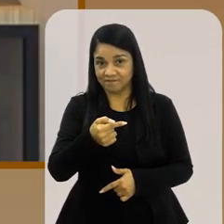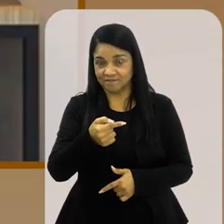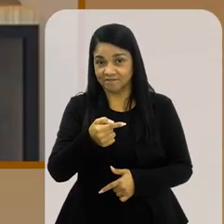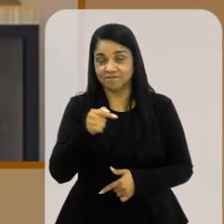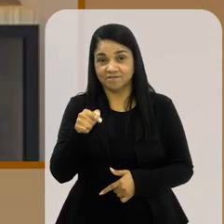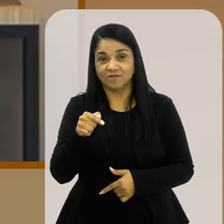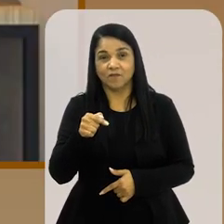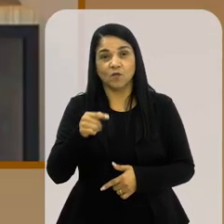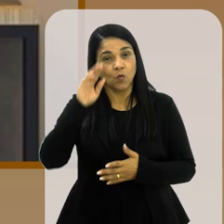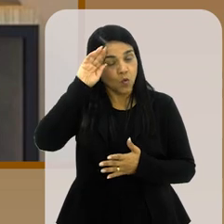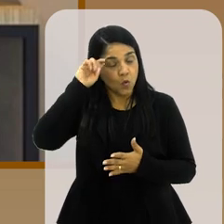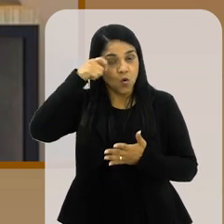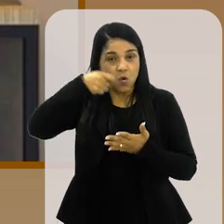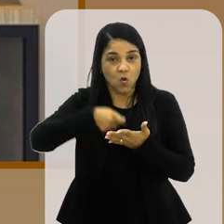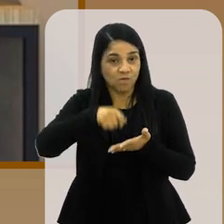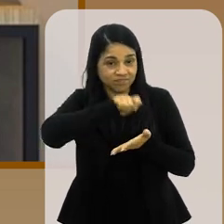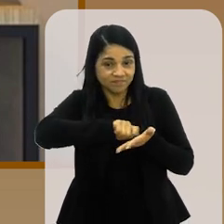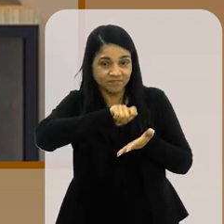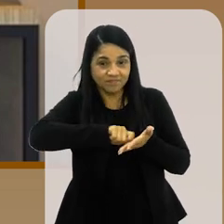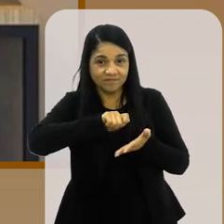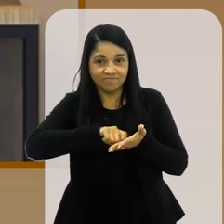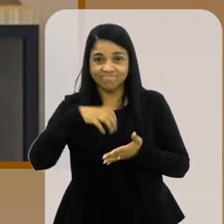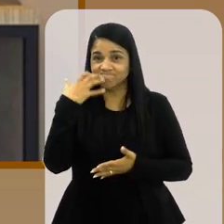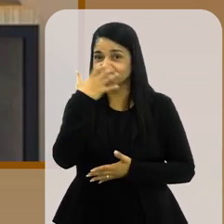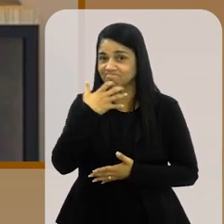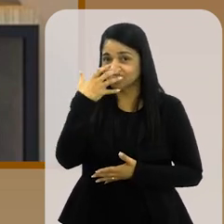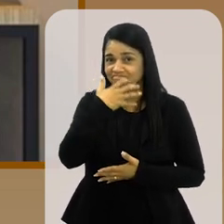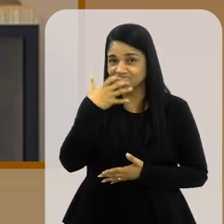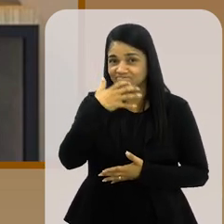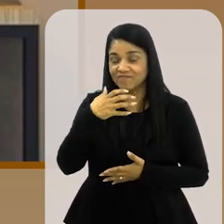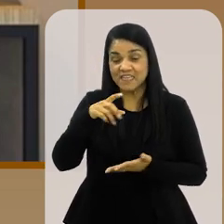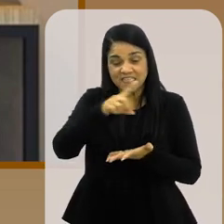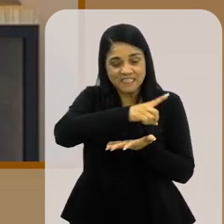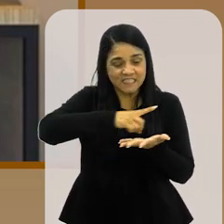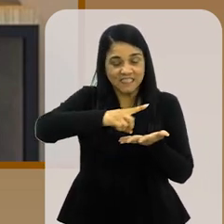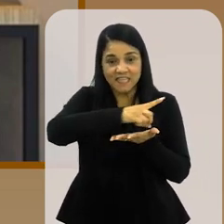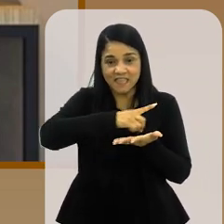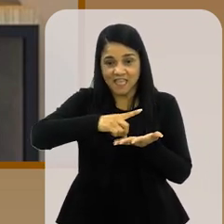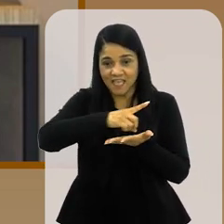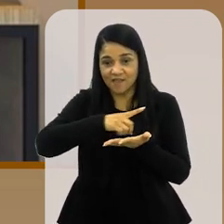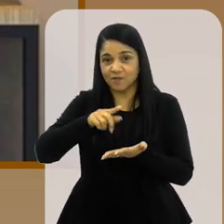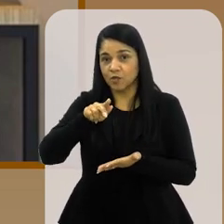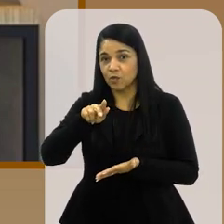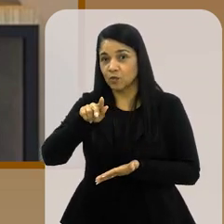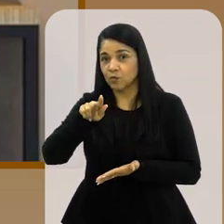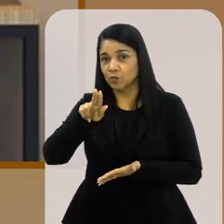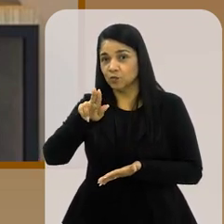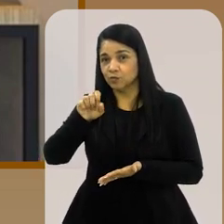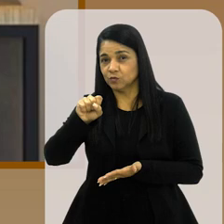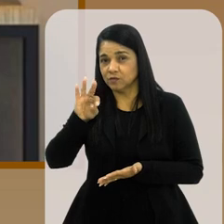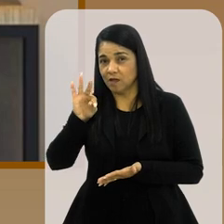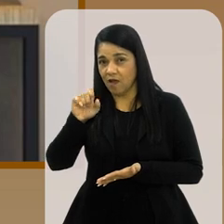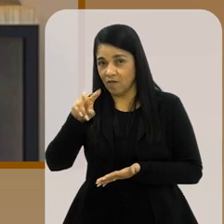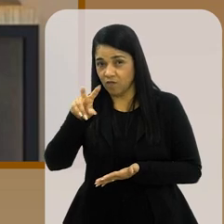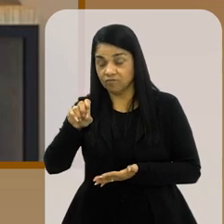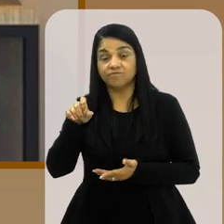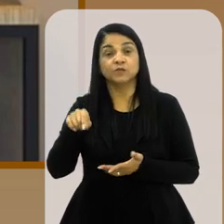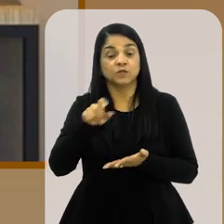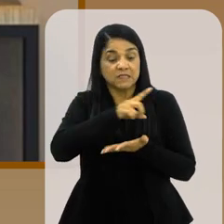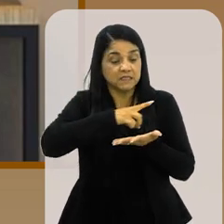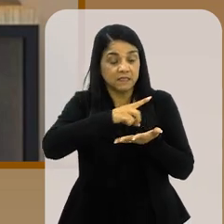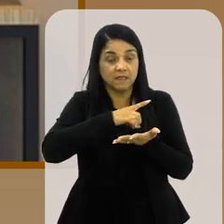o compositor Gustavo Stefan lançou um primeiro CD infantil chamado Catavento, né? E os